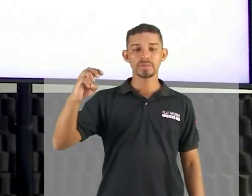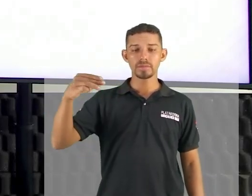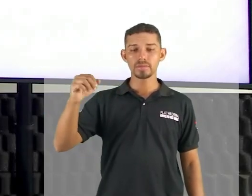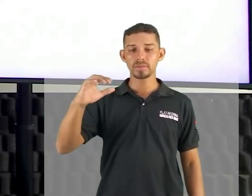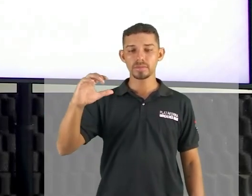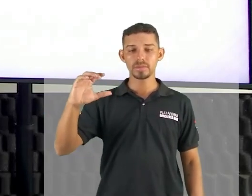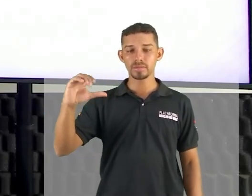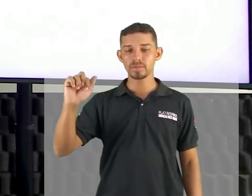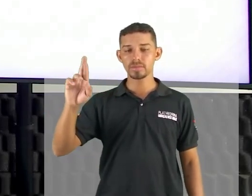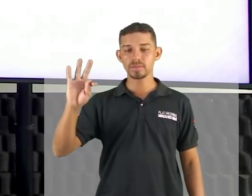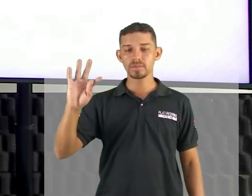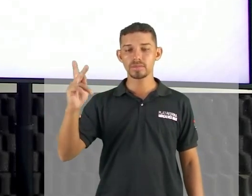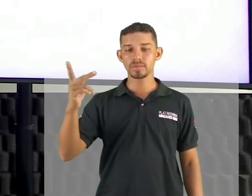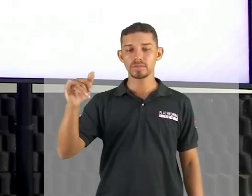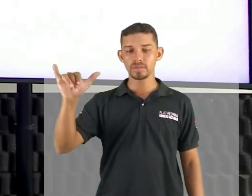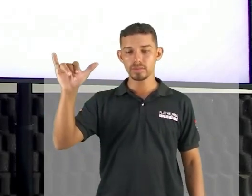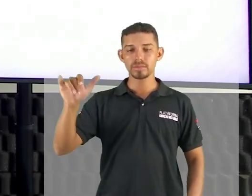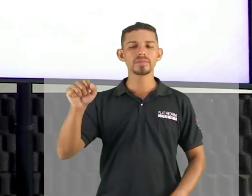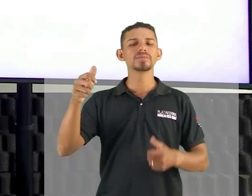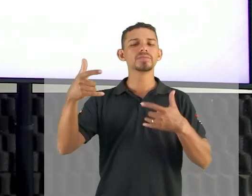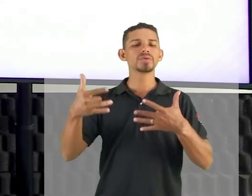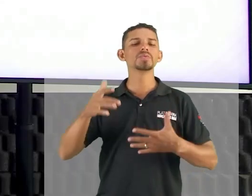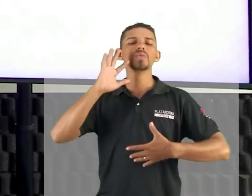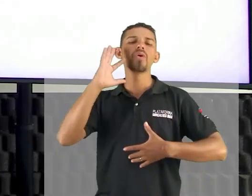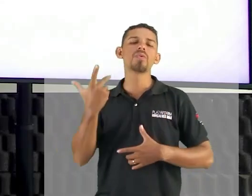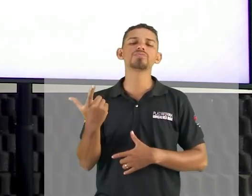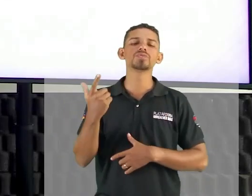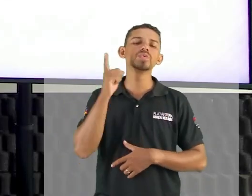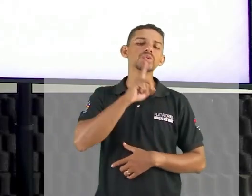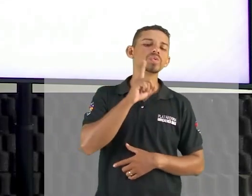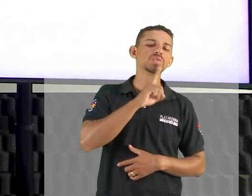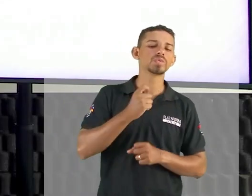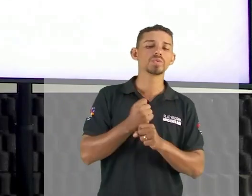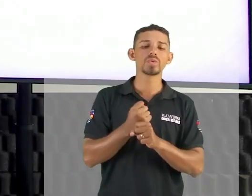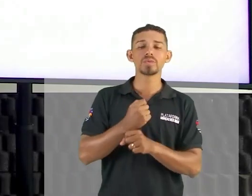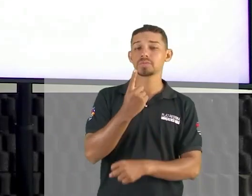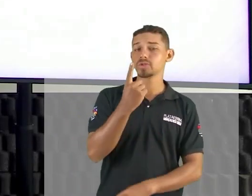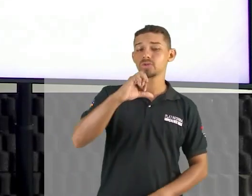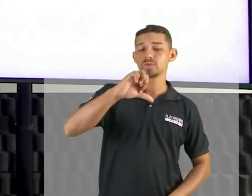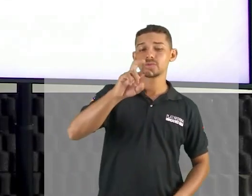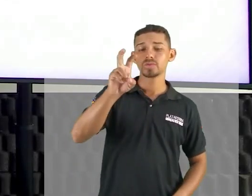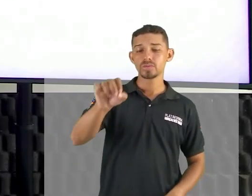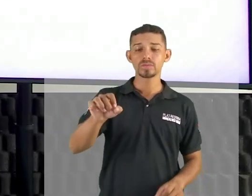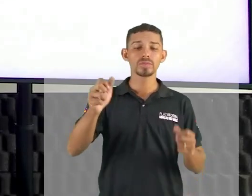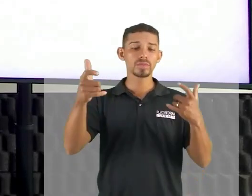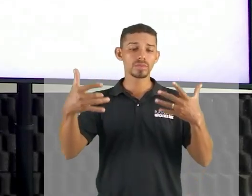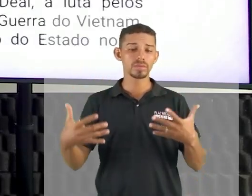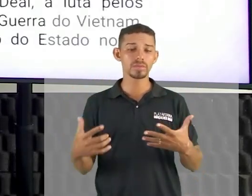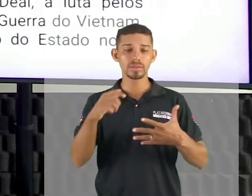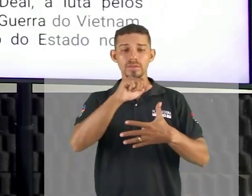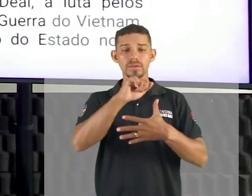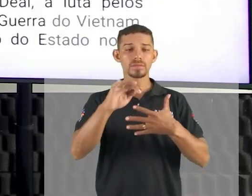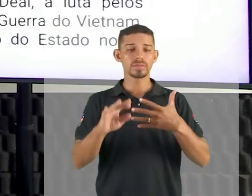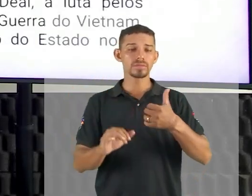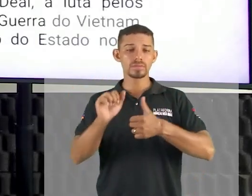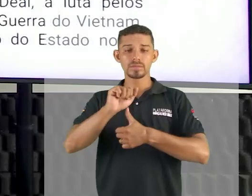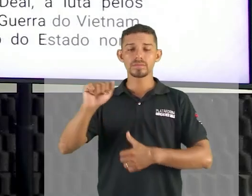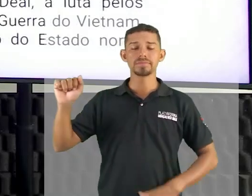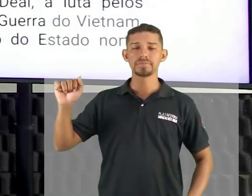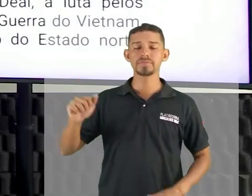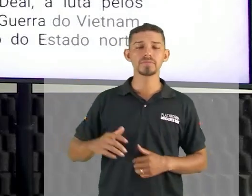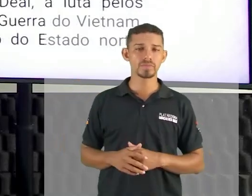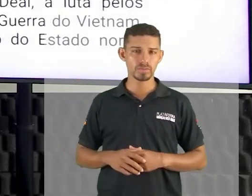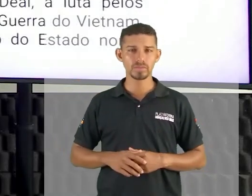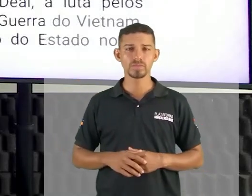Os elementos fundamentais dessa política dos Estados Unidos dos anos 50 são indicados nas seguintes. Opção. A